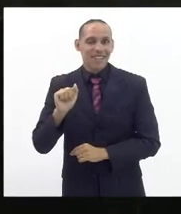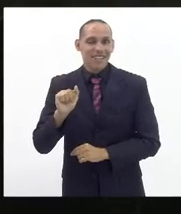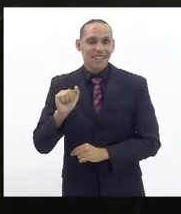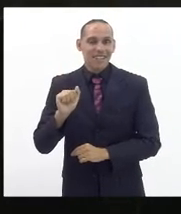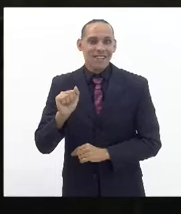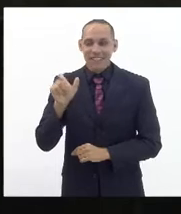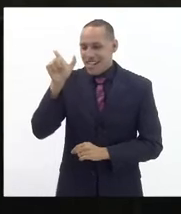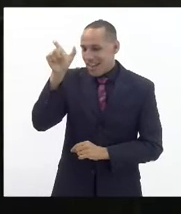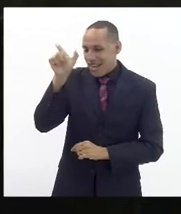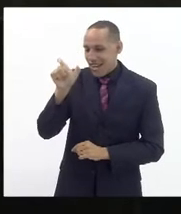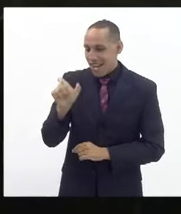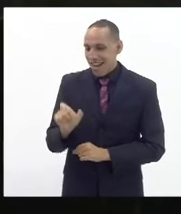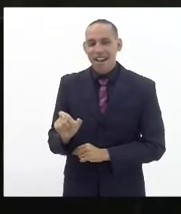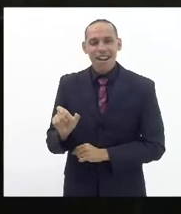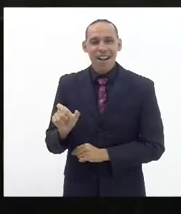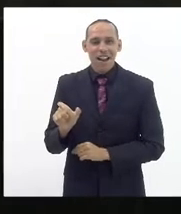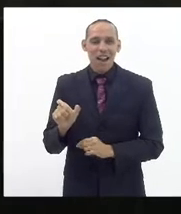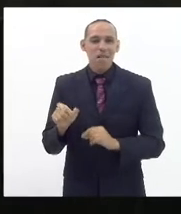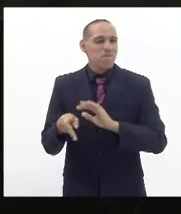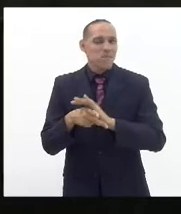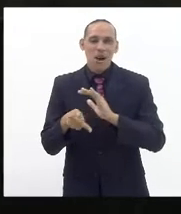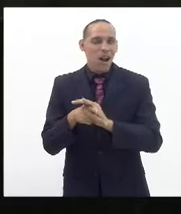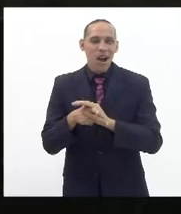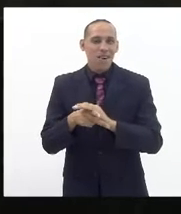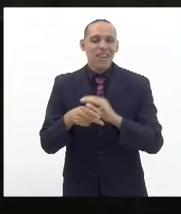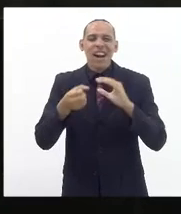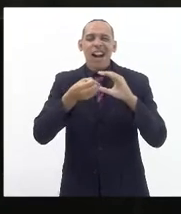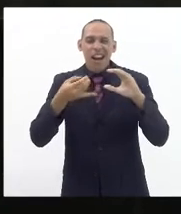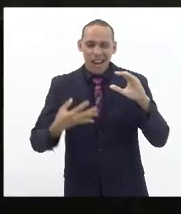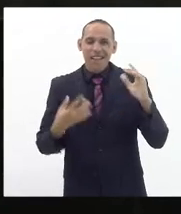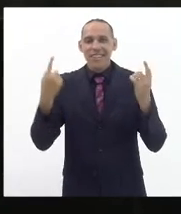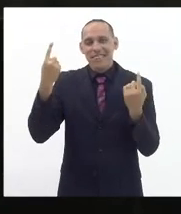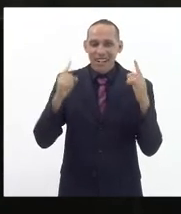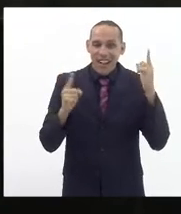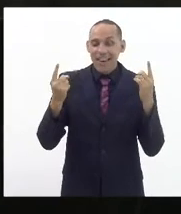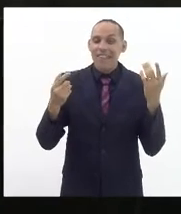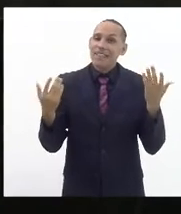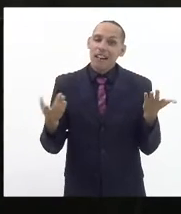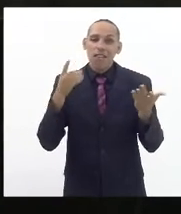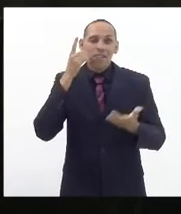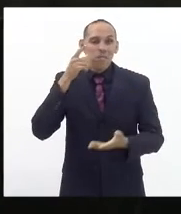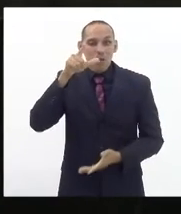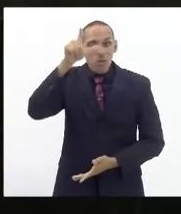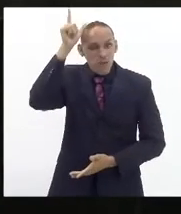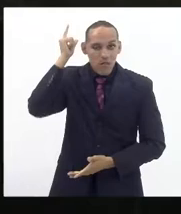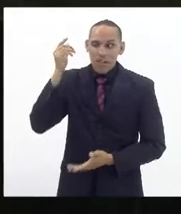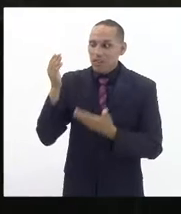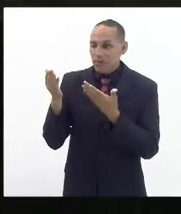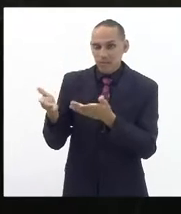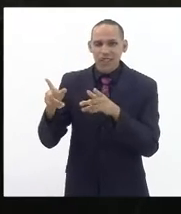Dessa figura tão característica. Assim como o deputado Luiz Paulo, nós temos